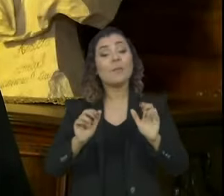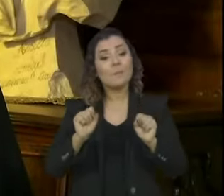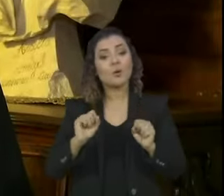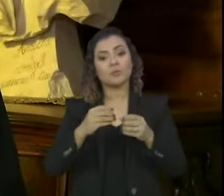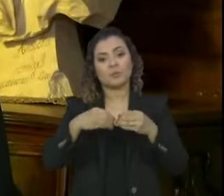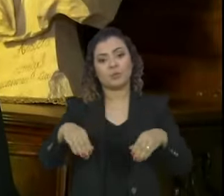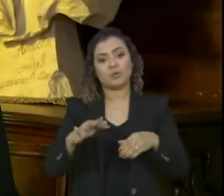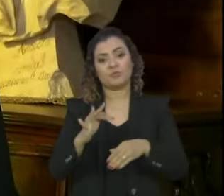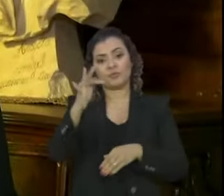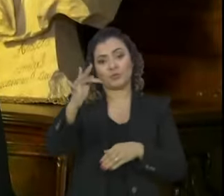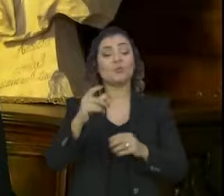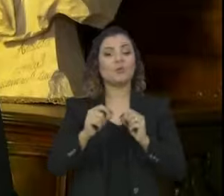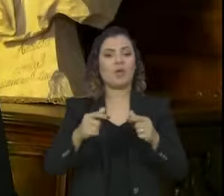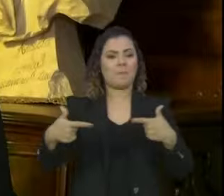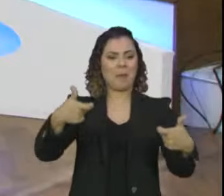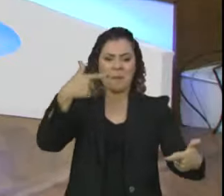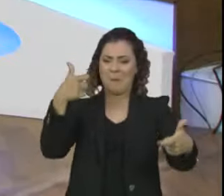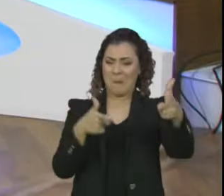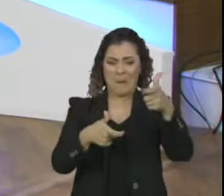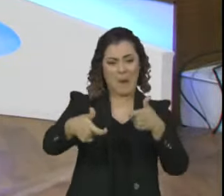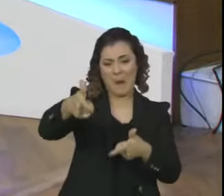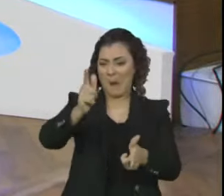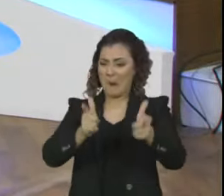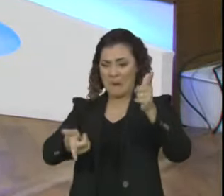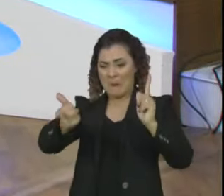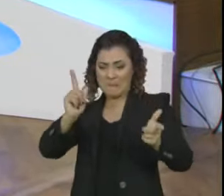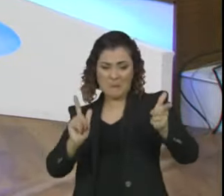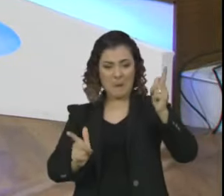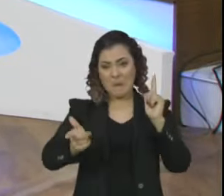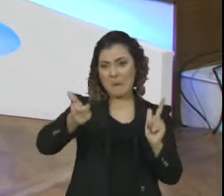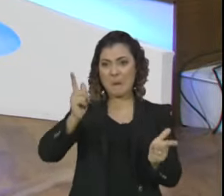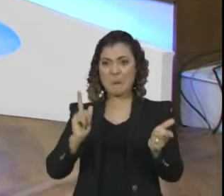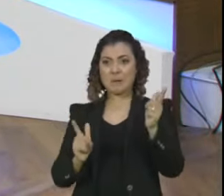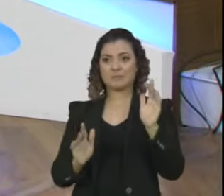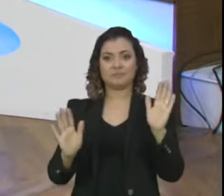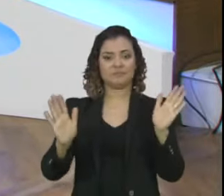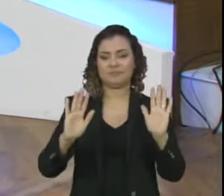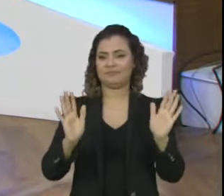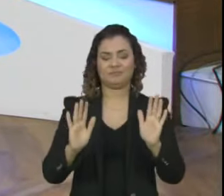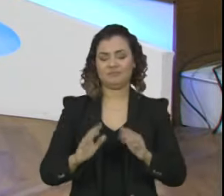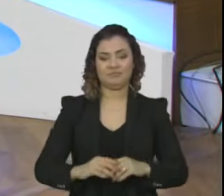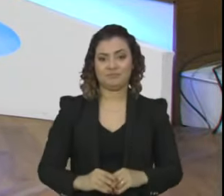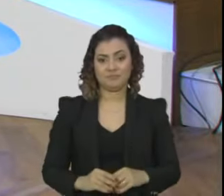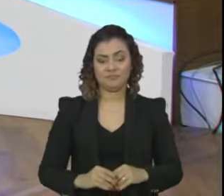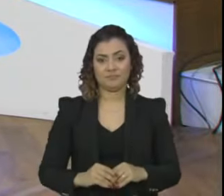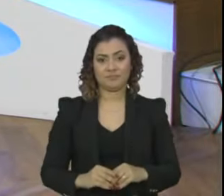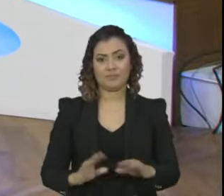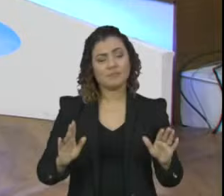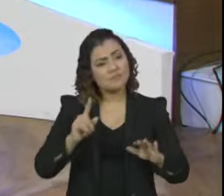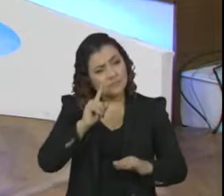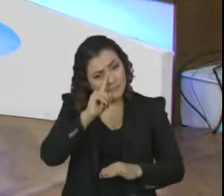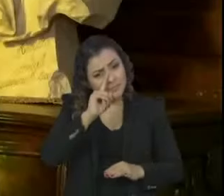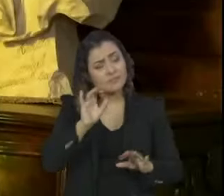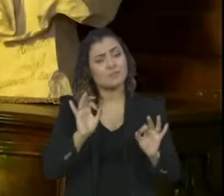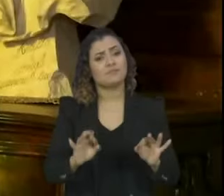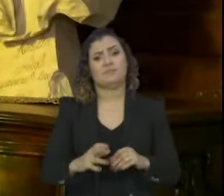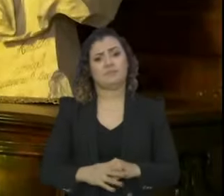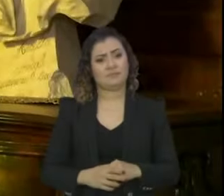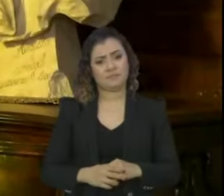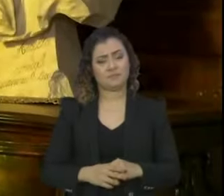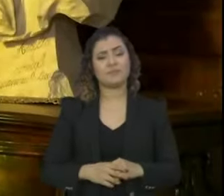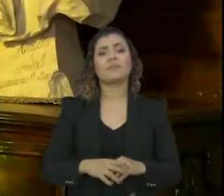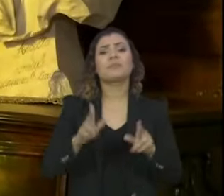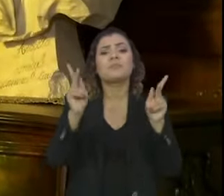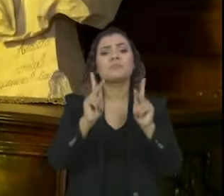a população portanto Isso deve ser visto como um grande risco para